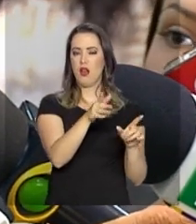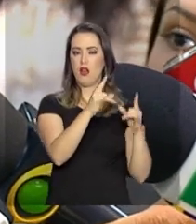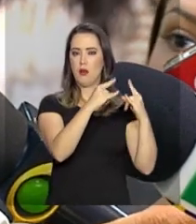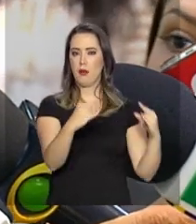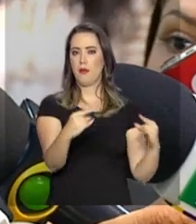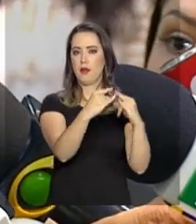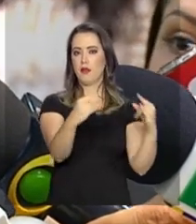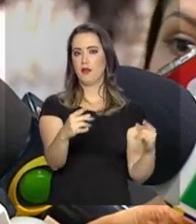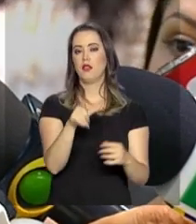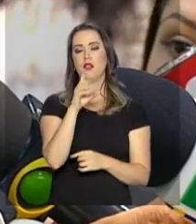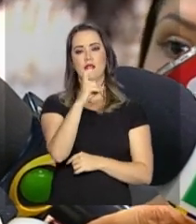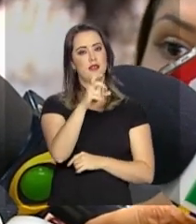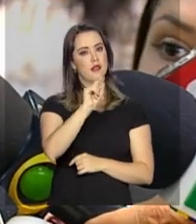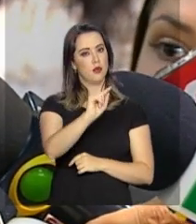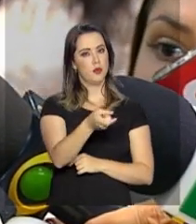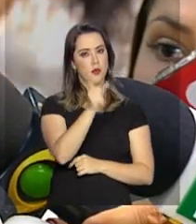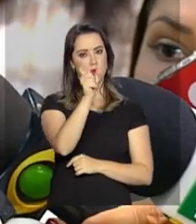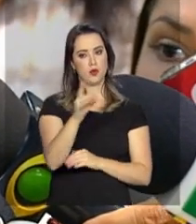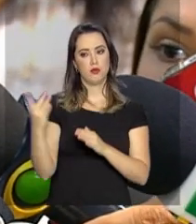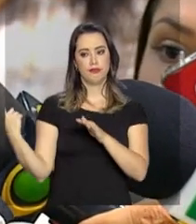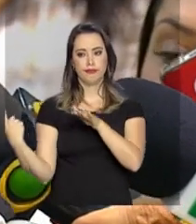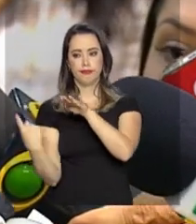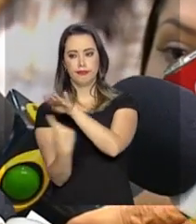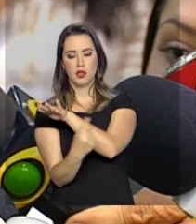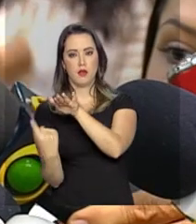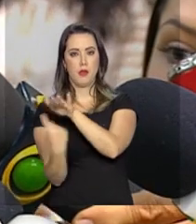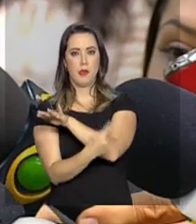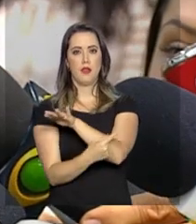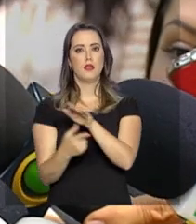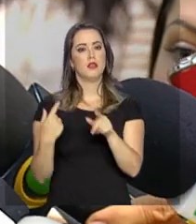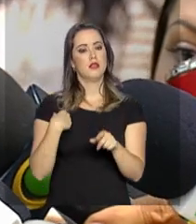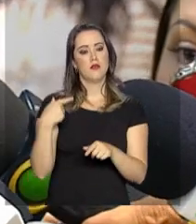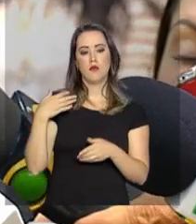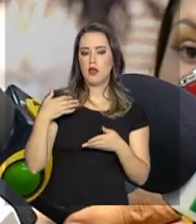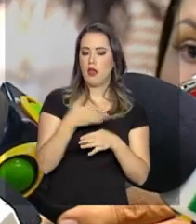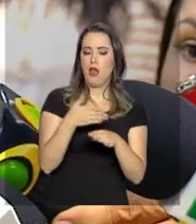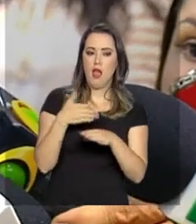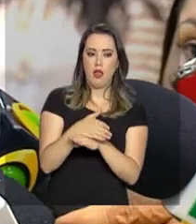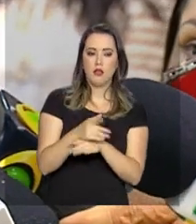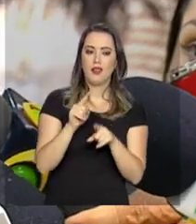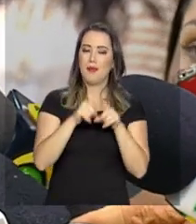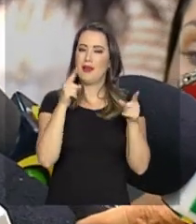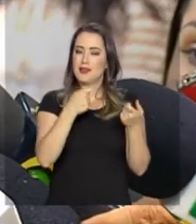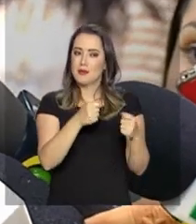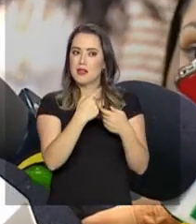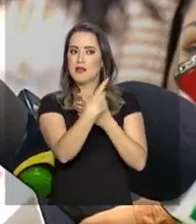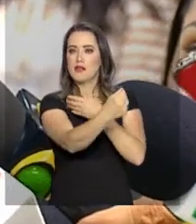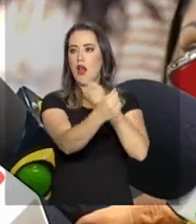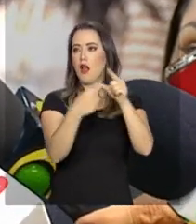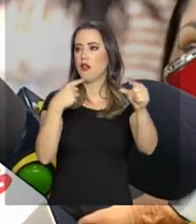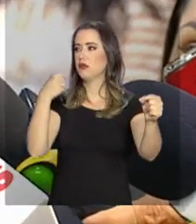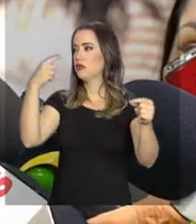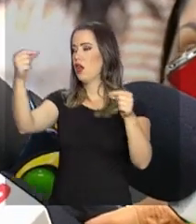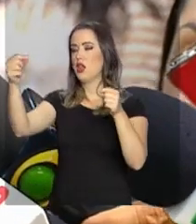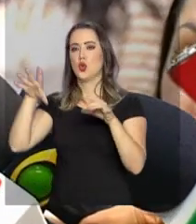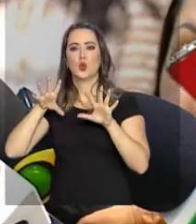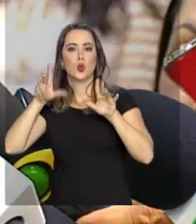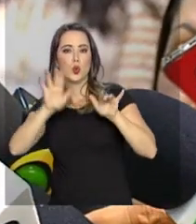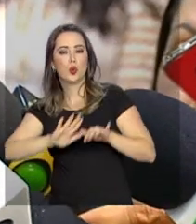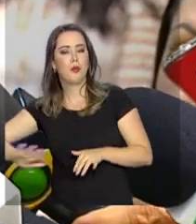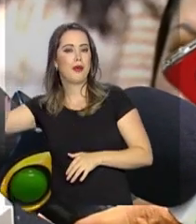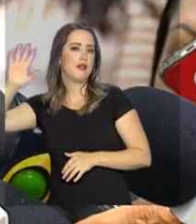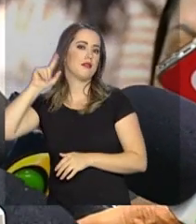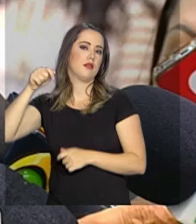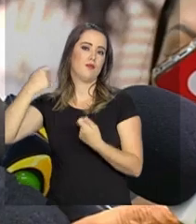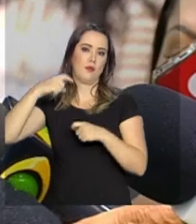tem vagas para 5 mil migrantes. Se você não tiver o fluxo, você tem um fluxo de entrada, você tem que ter um fluxo de saída. Este tem sido mais lento, essa